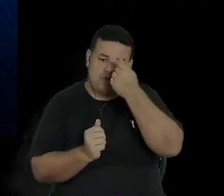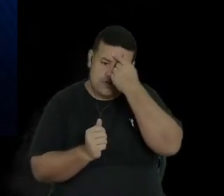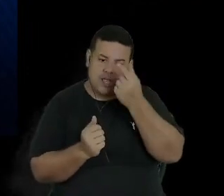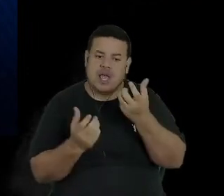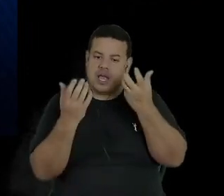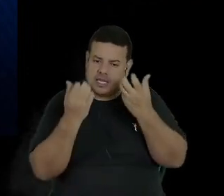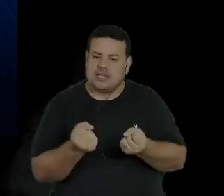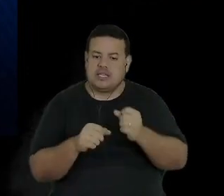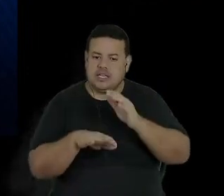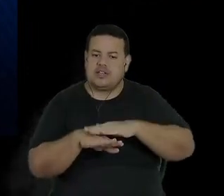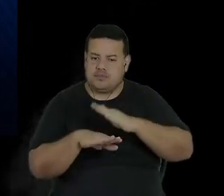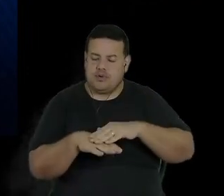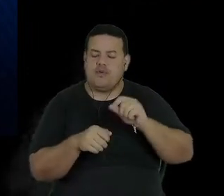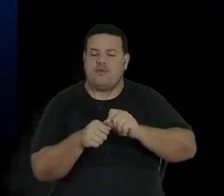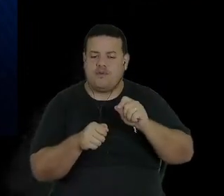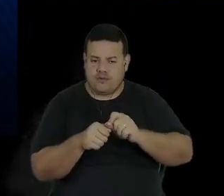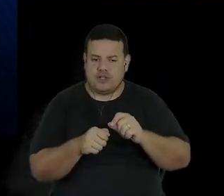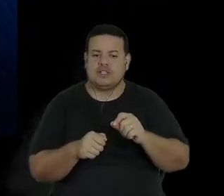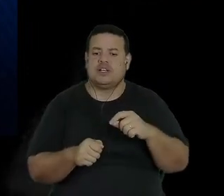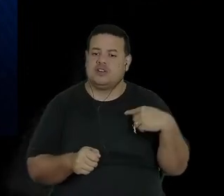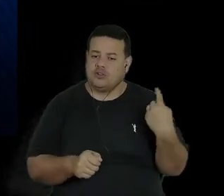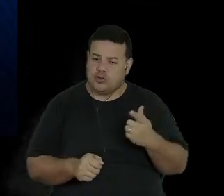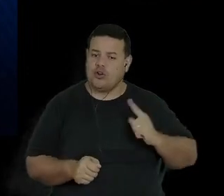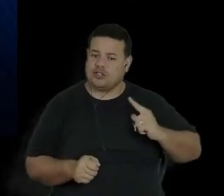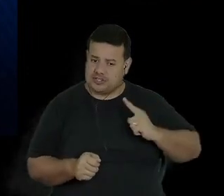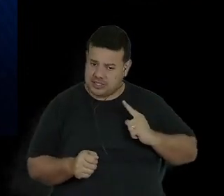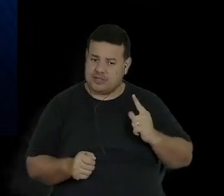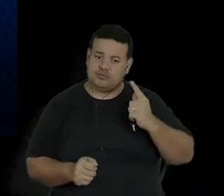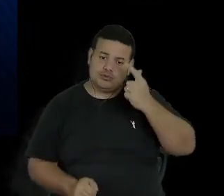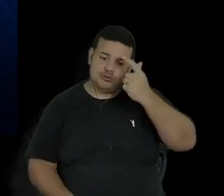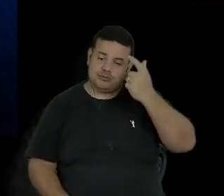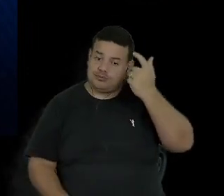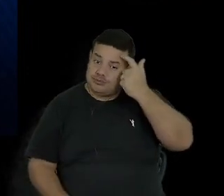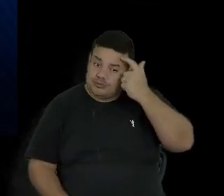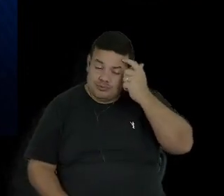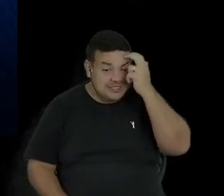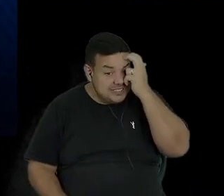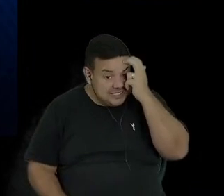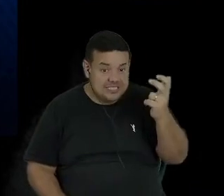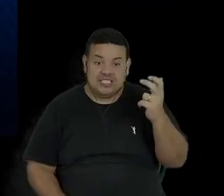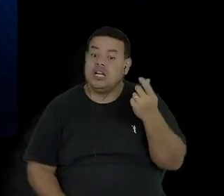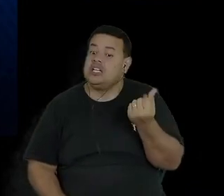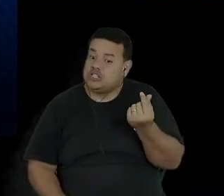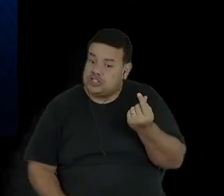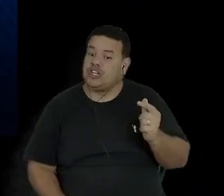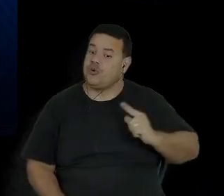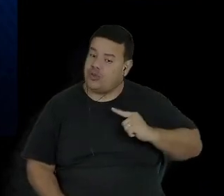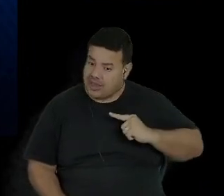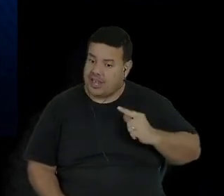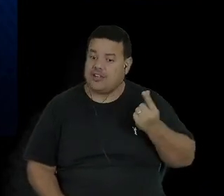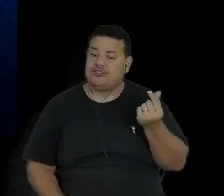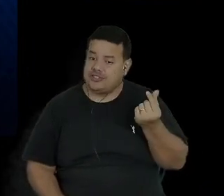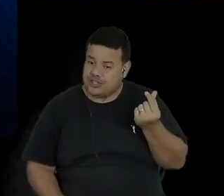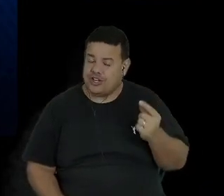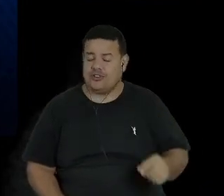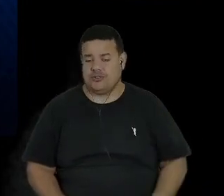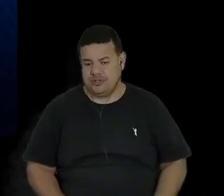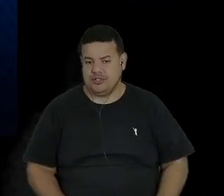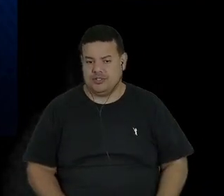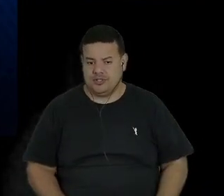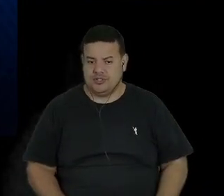aqui. Nós temos os cérebros aqui dentro. Dinheiro não falta. Dinheiro não falta. O que mais